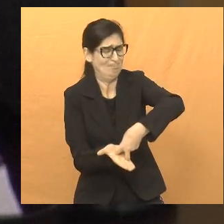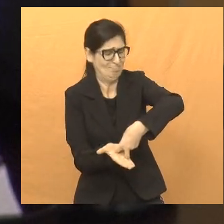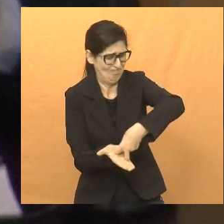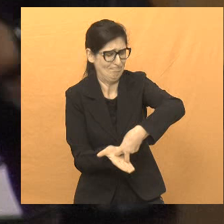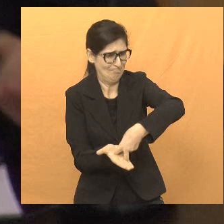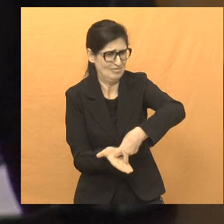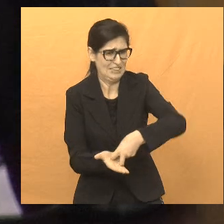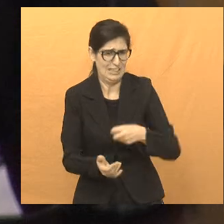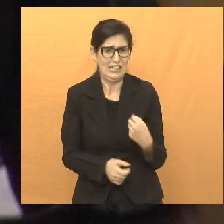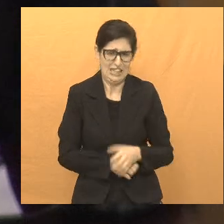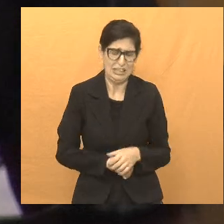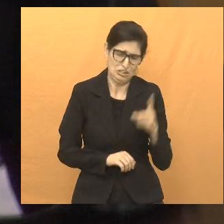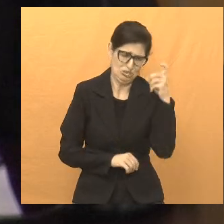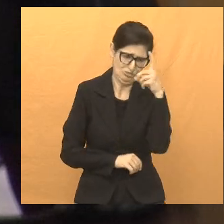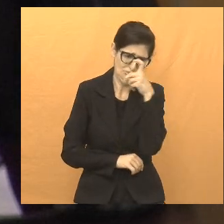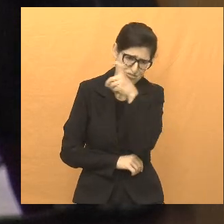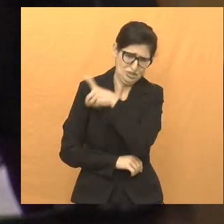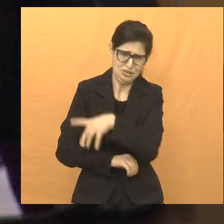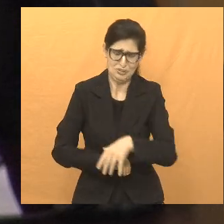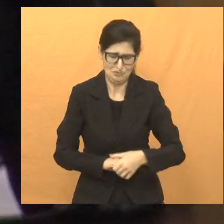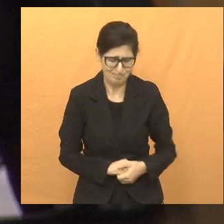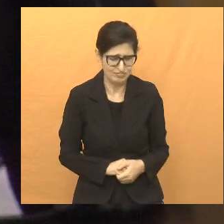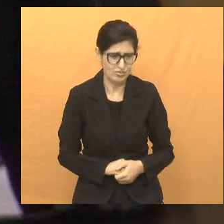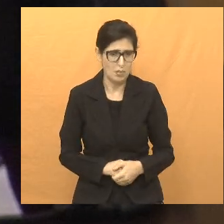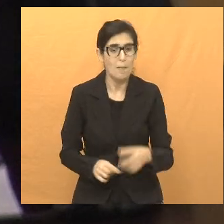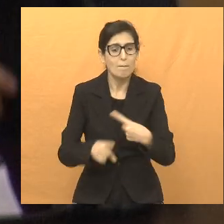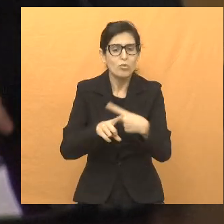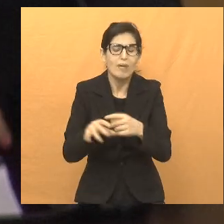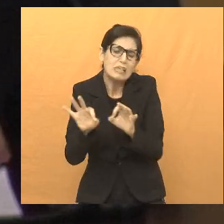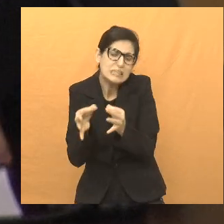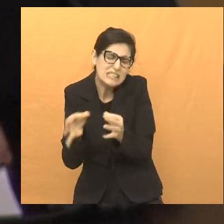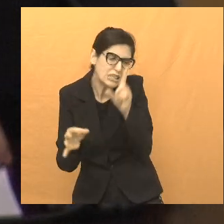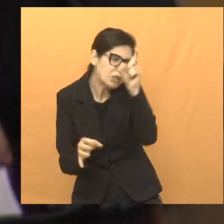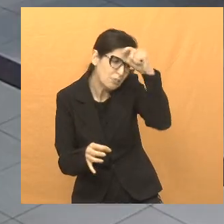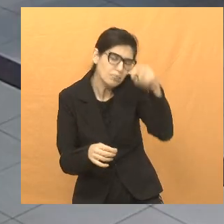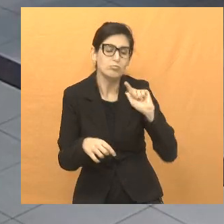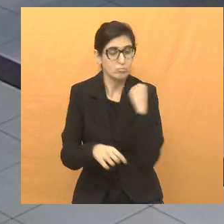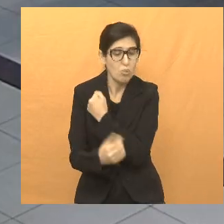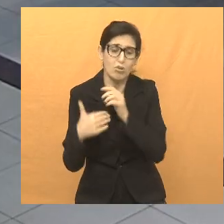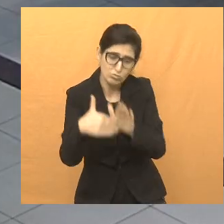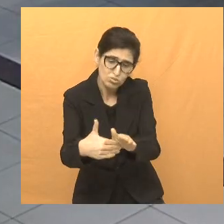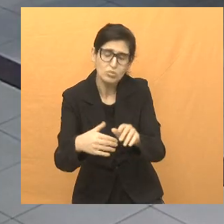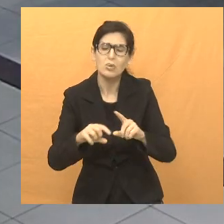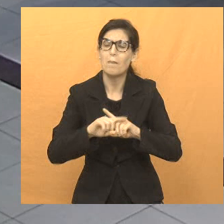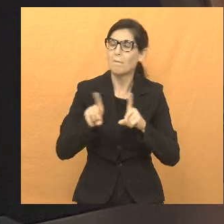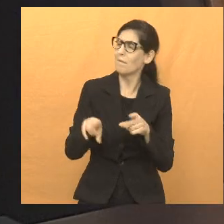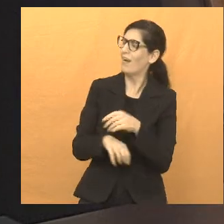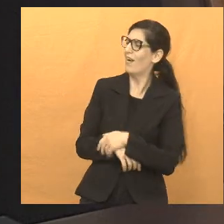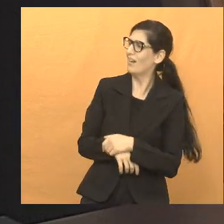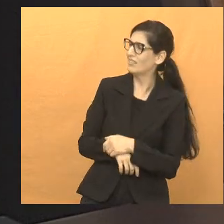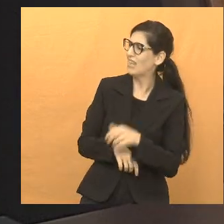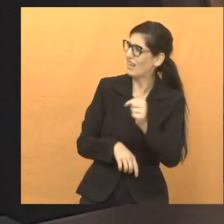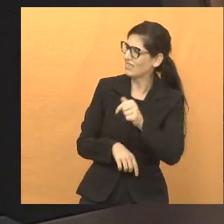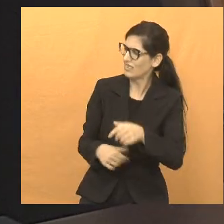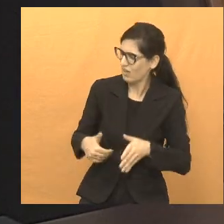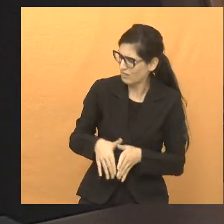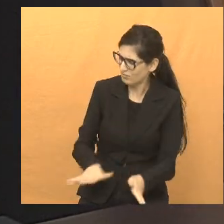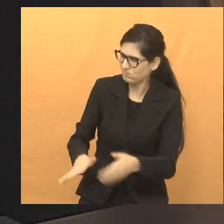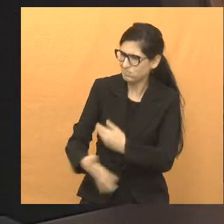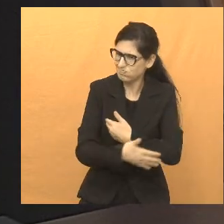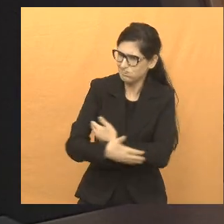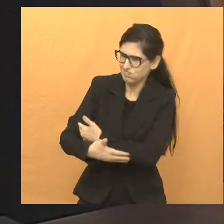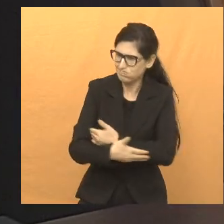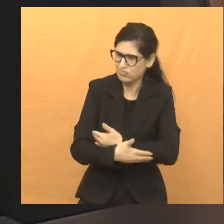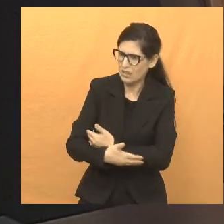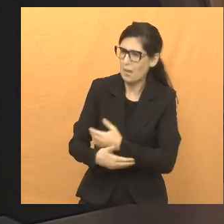tem competência para isso, né? Principalmente essa questão que você falou da casa de pediatria, a gente não tem referência na região, na verdade, né? O